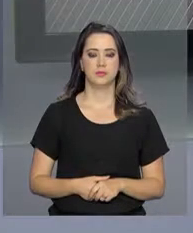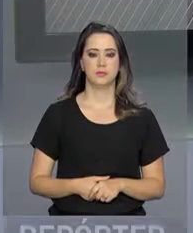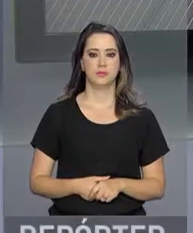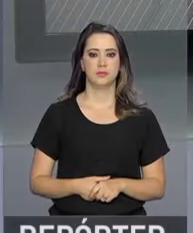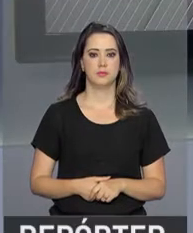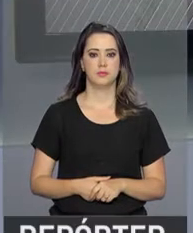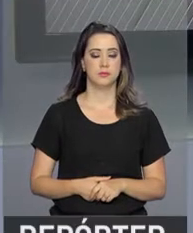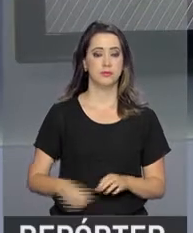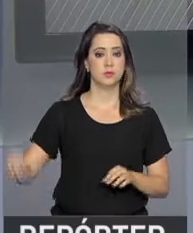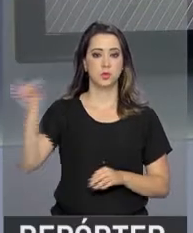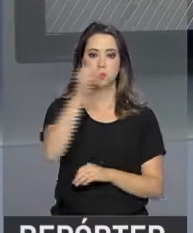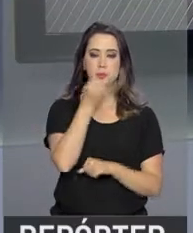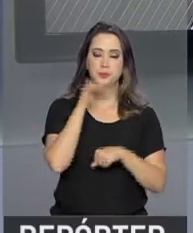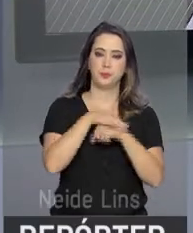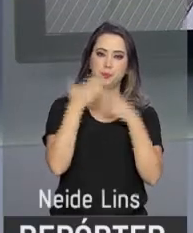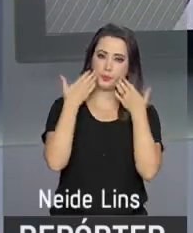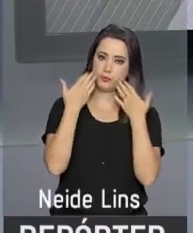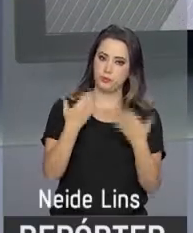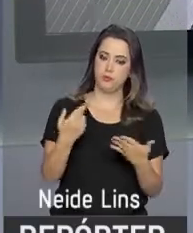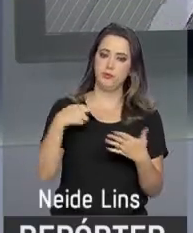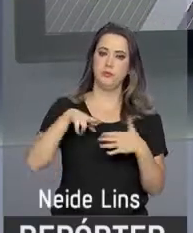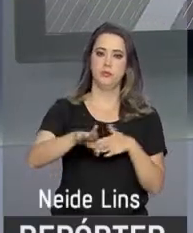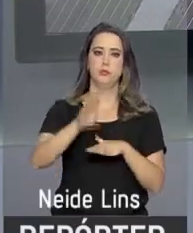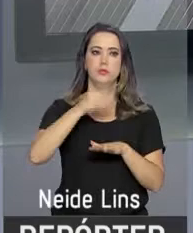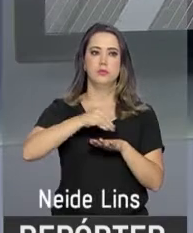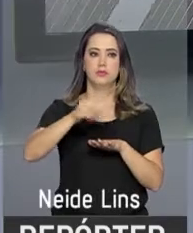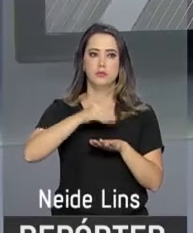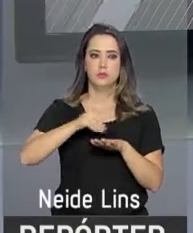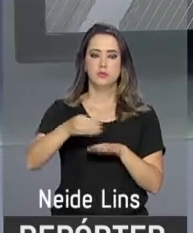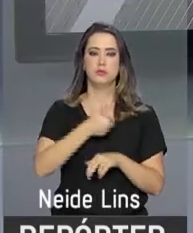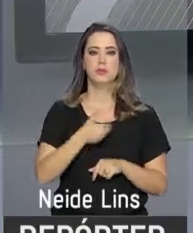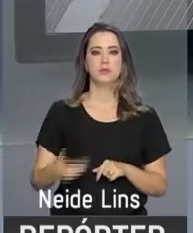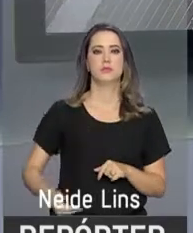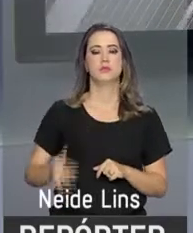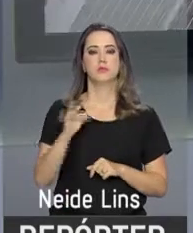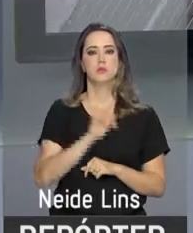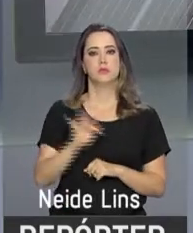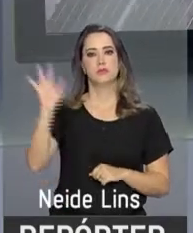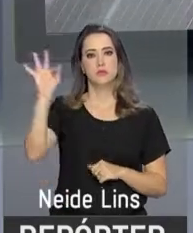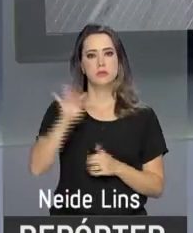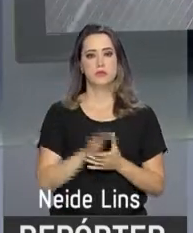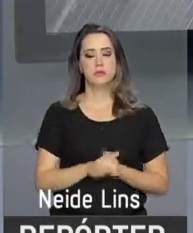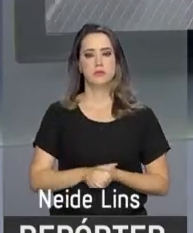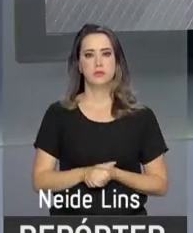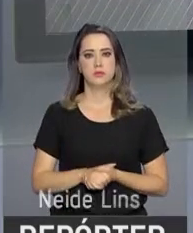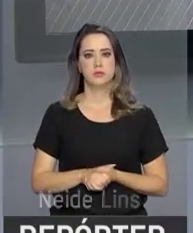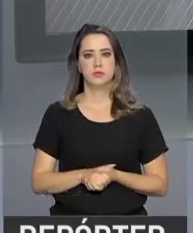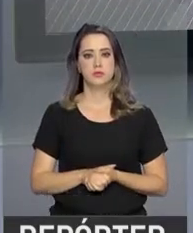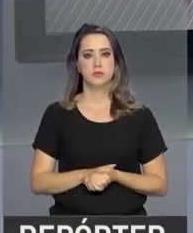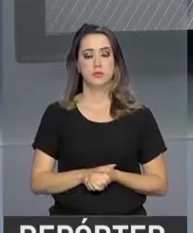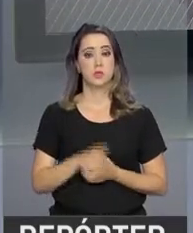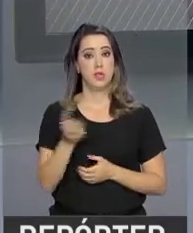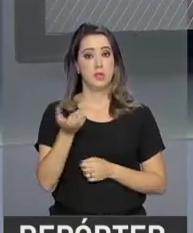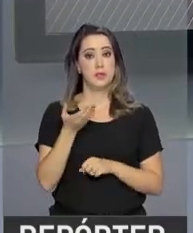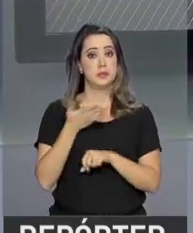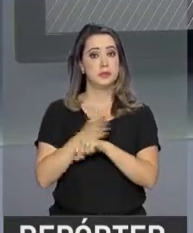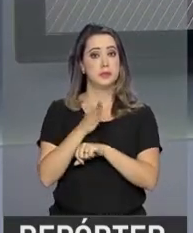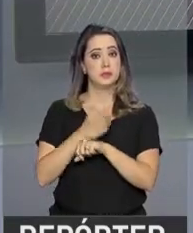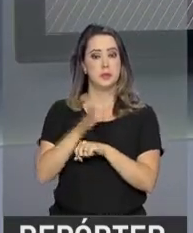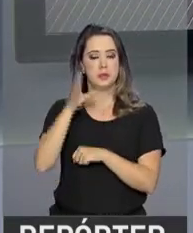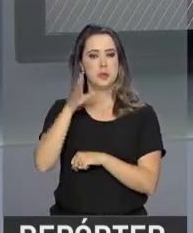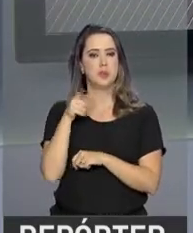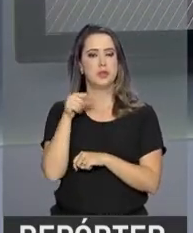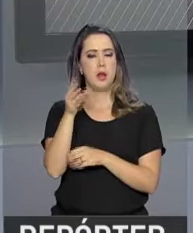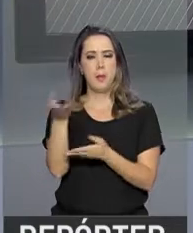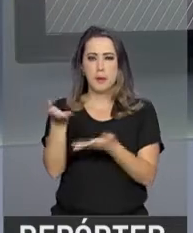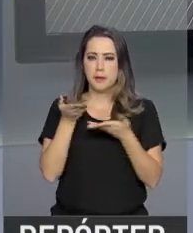olá boa noite estamos de volta com o repórter nbr as notícias do governo federal quer se qualificar para atender